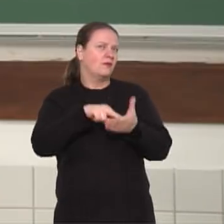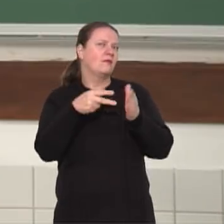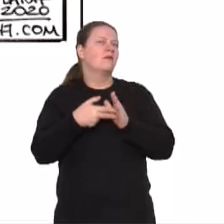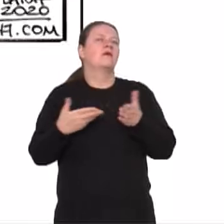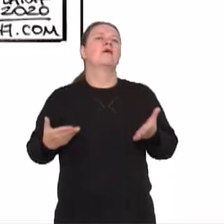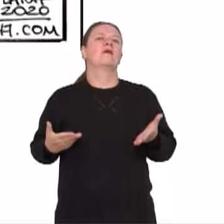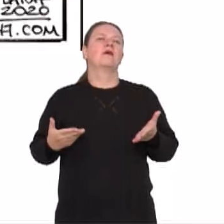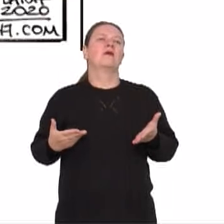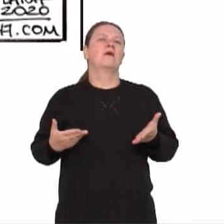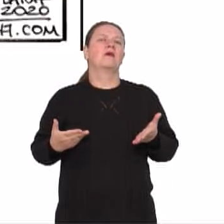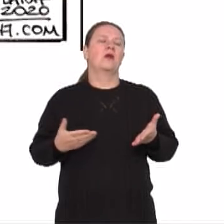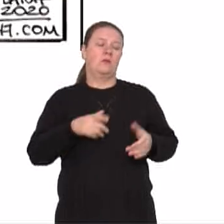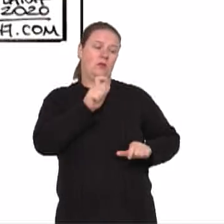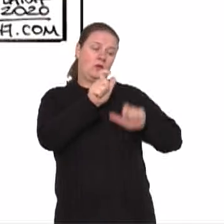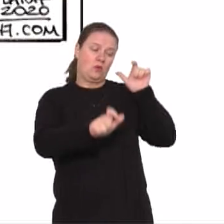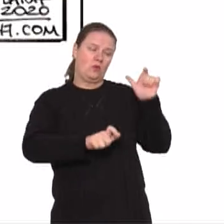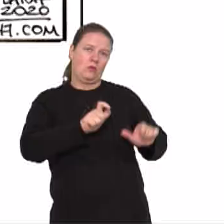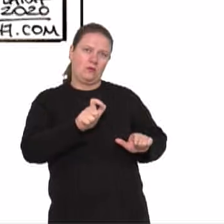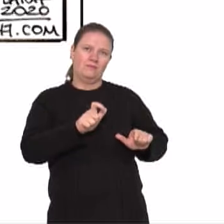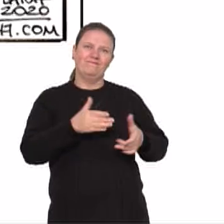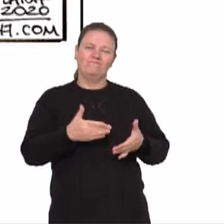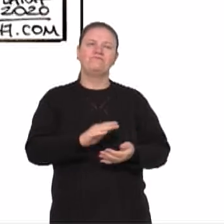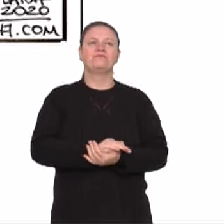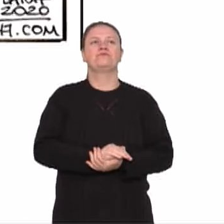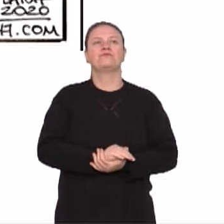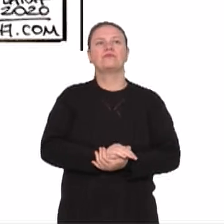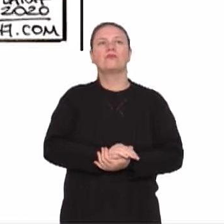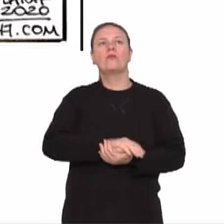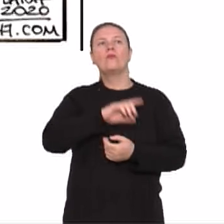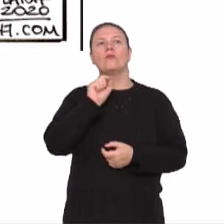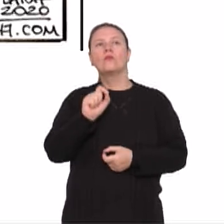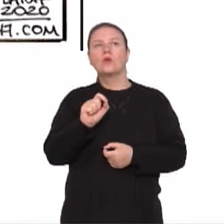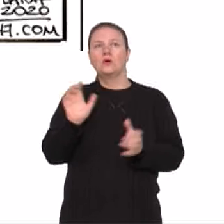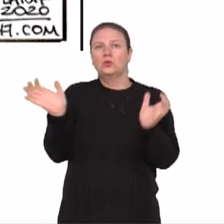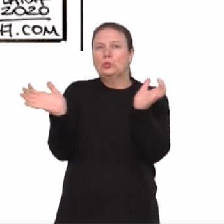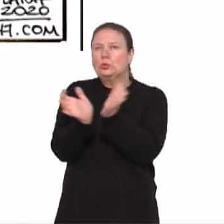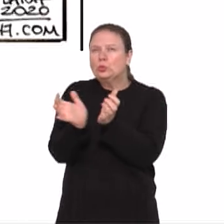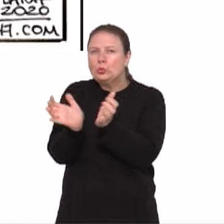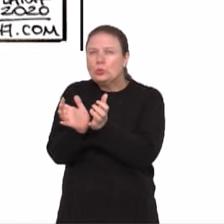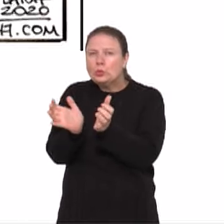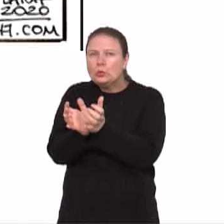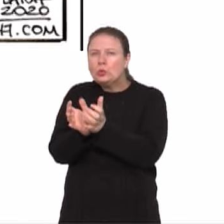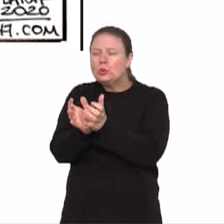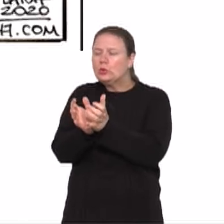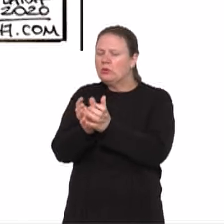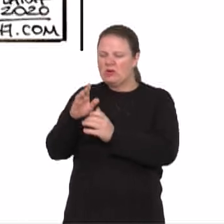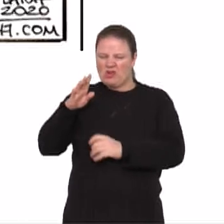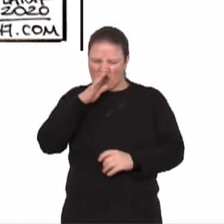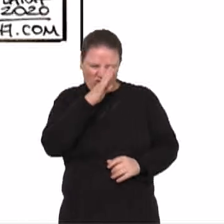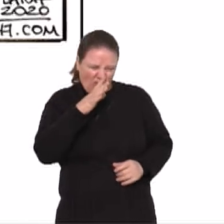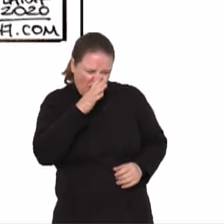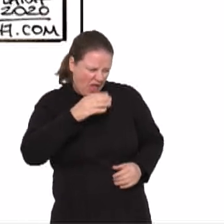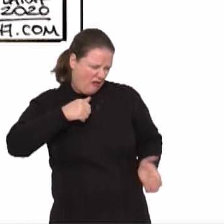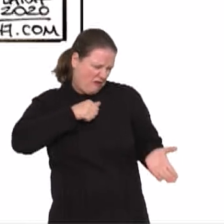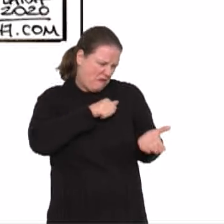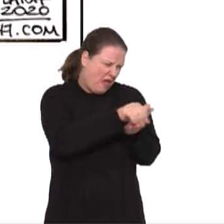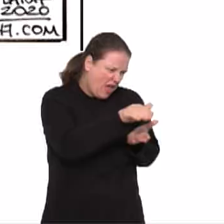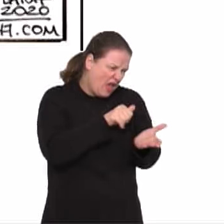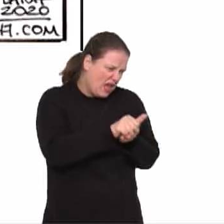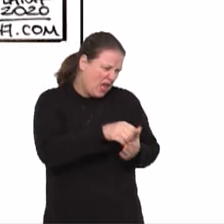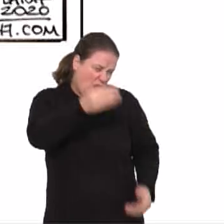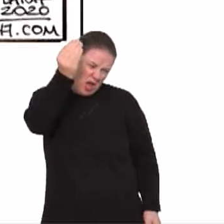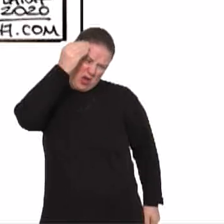significa. E na sequência a gente tem ali um grupo de pessoas dizendo ali: fora chineses, a culpa